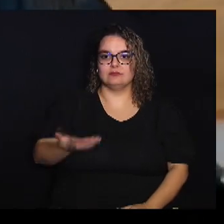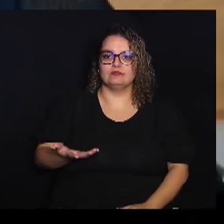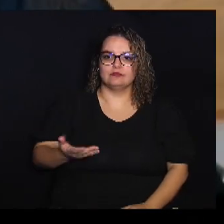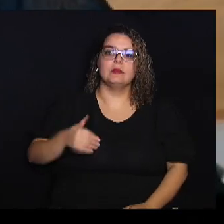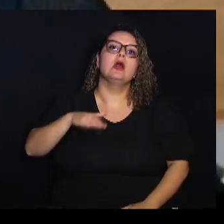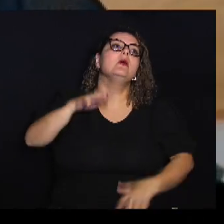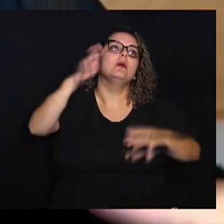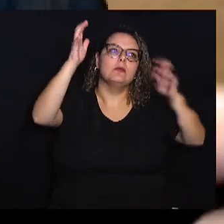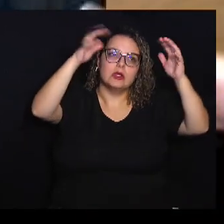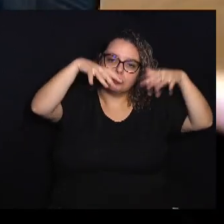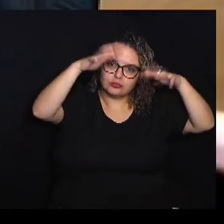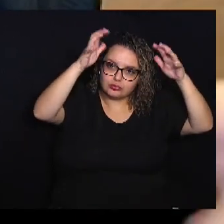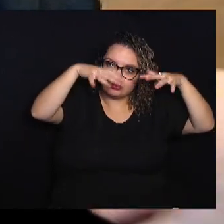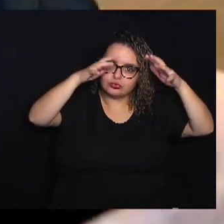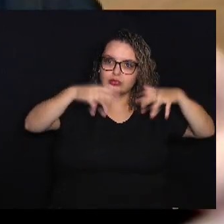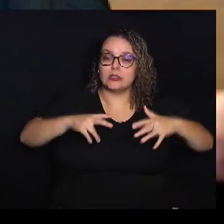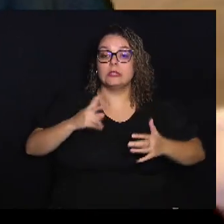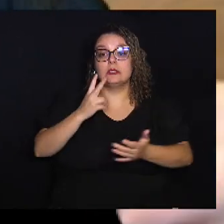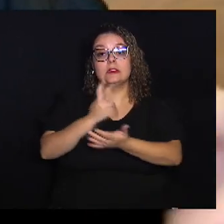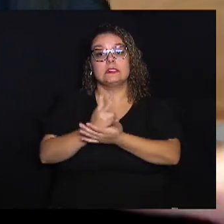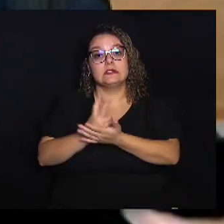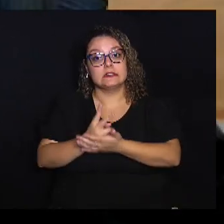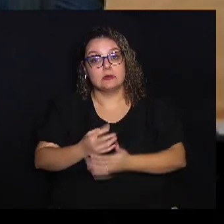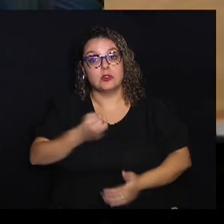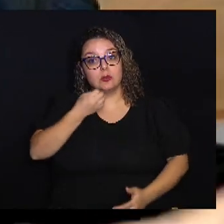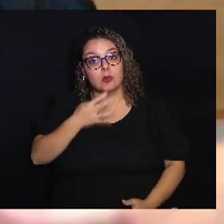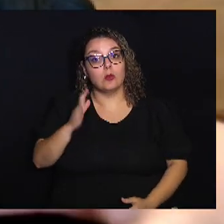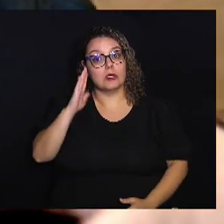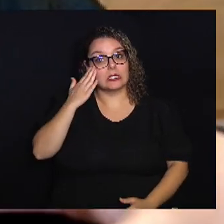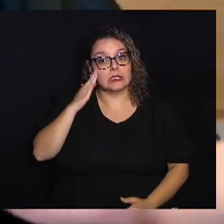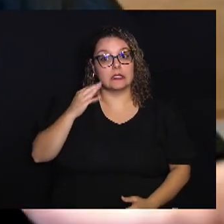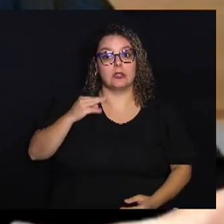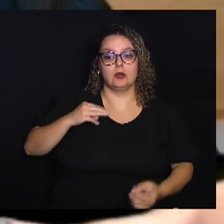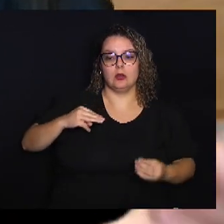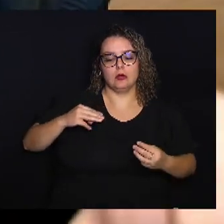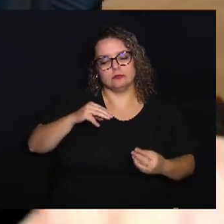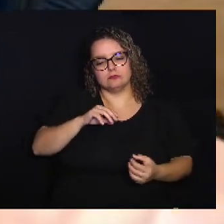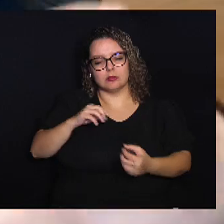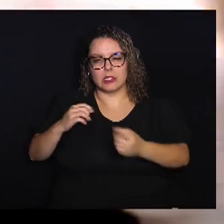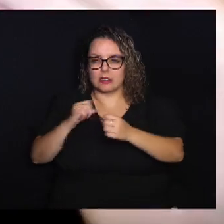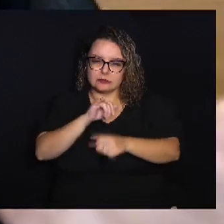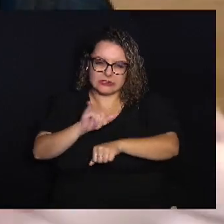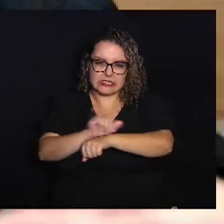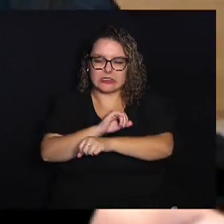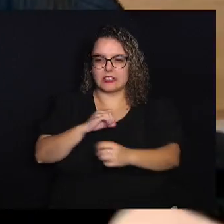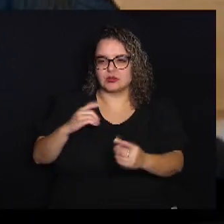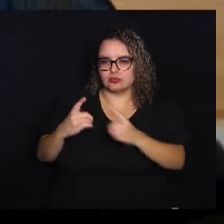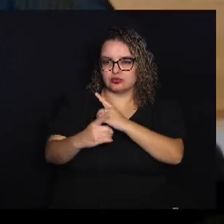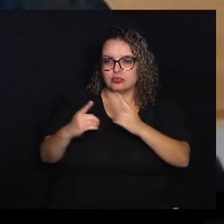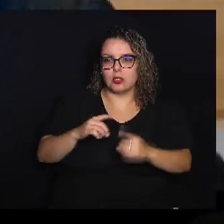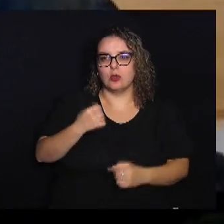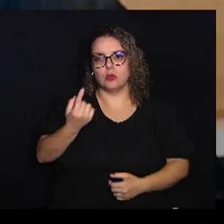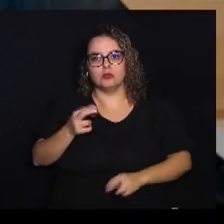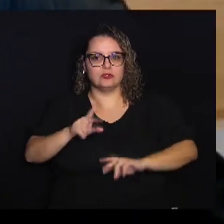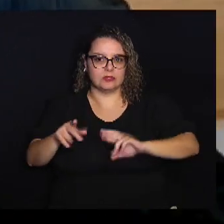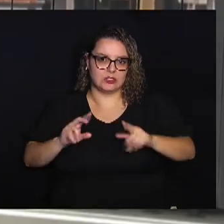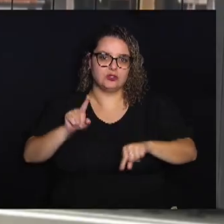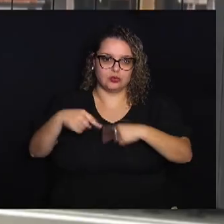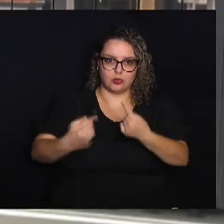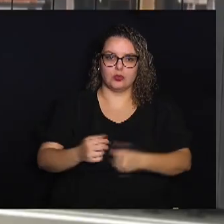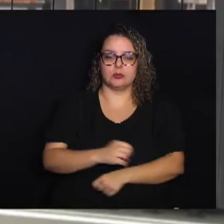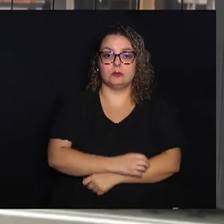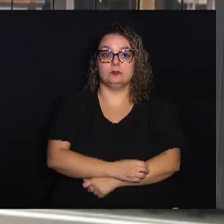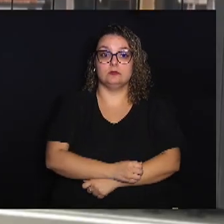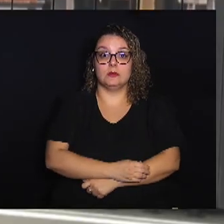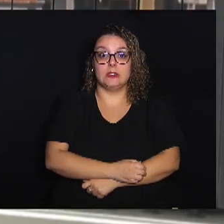mais chuva. Então é sempre legal entender como é um mecanismo que ele vai se alterando e como um é o contrário do outro.